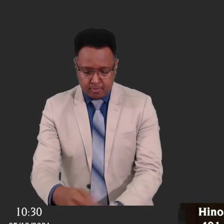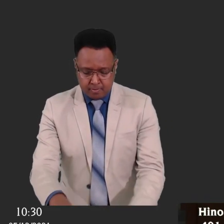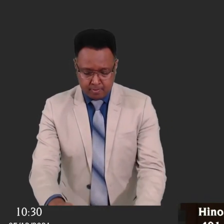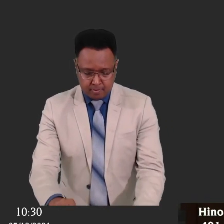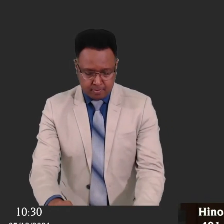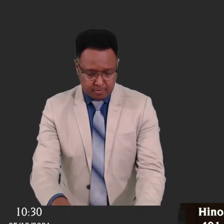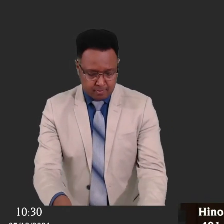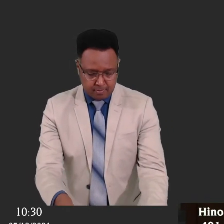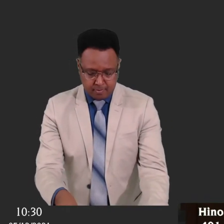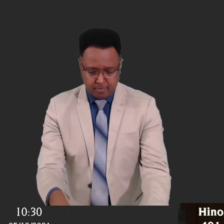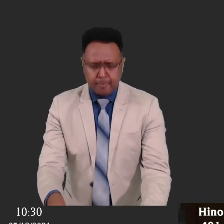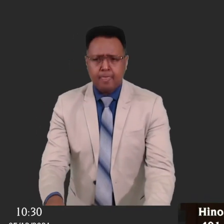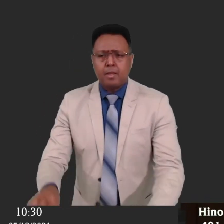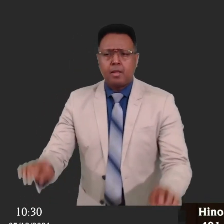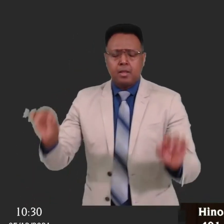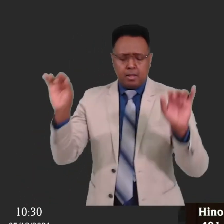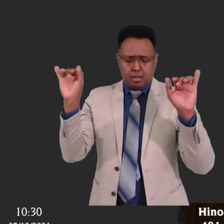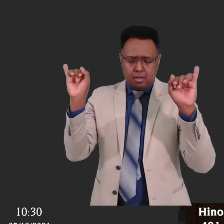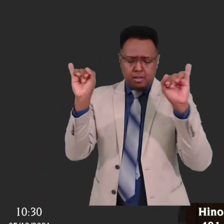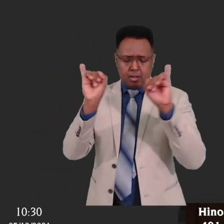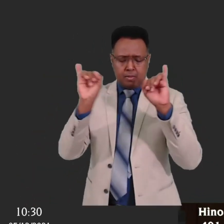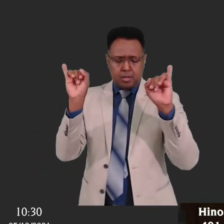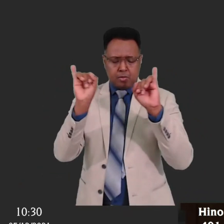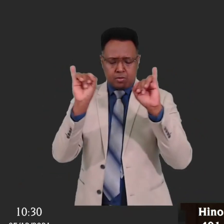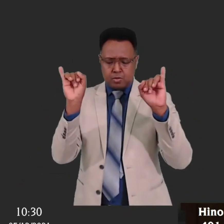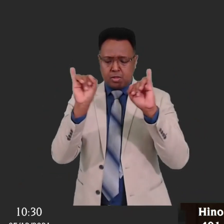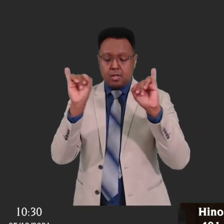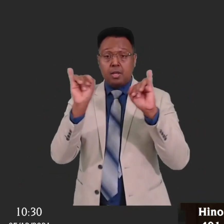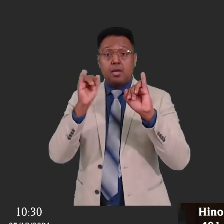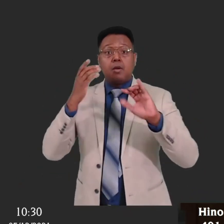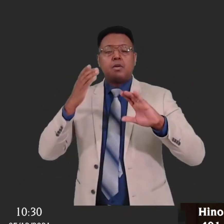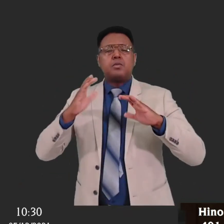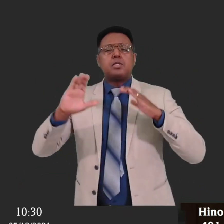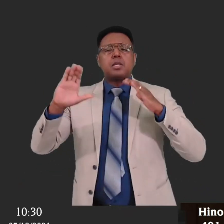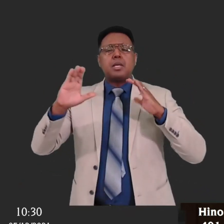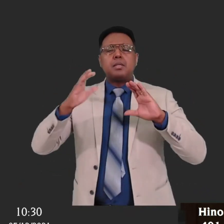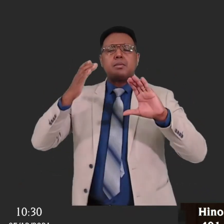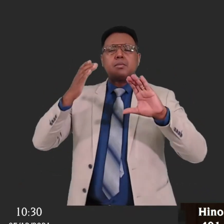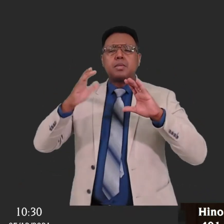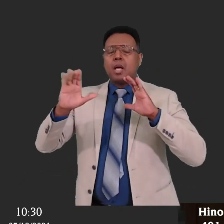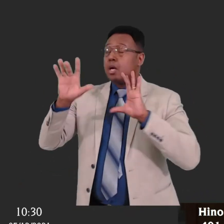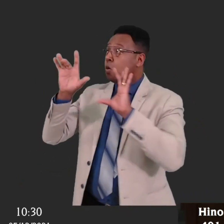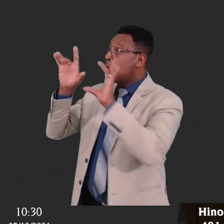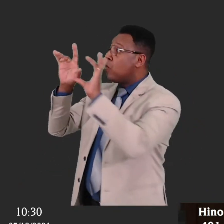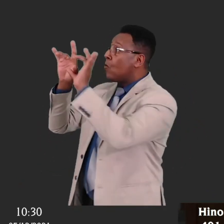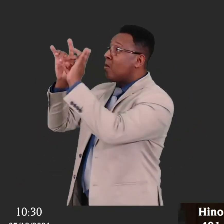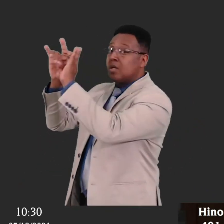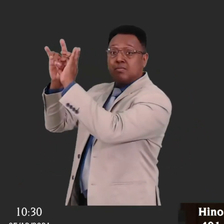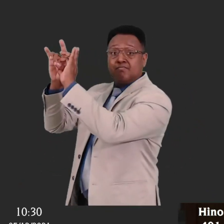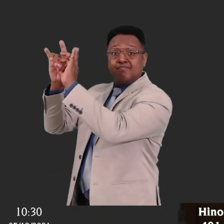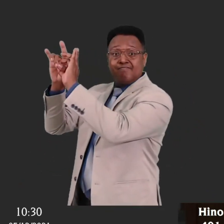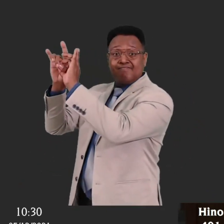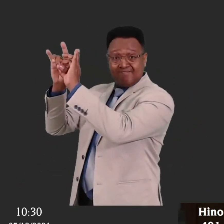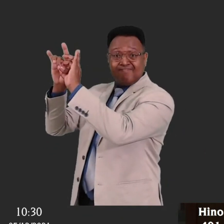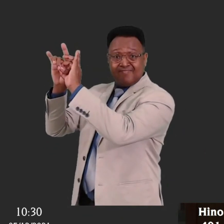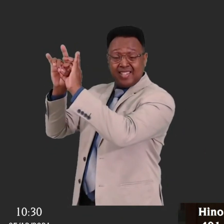Vamos cantar este hino com comunhão, irmãos. Por quê? Porque este hino é uma oração pedindo ao Senhor que revele